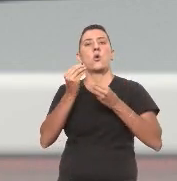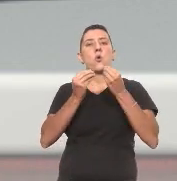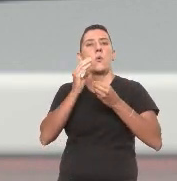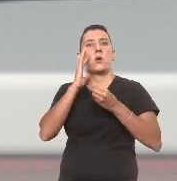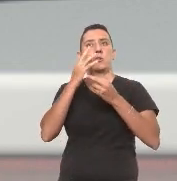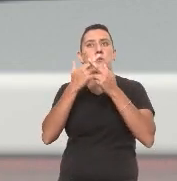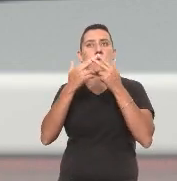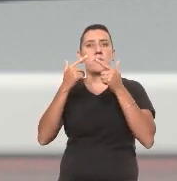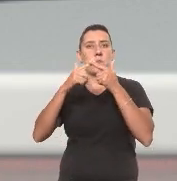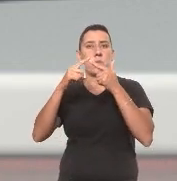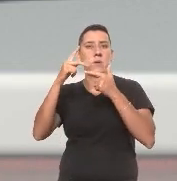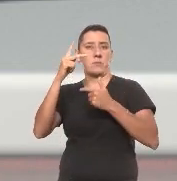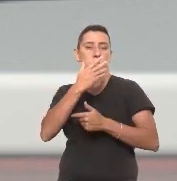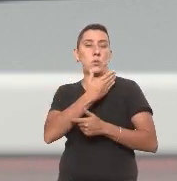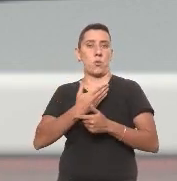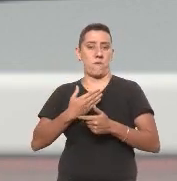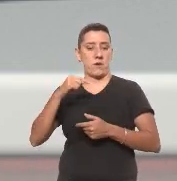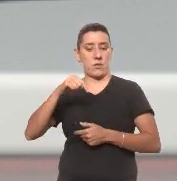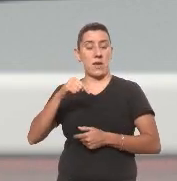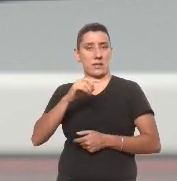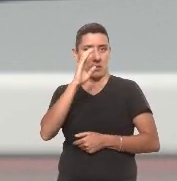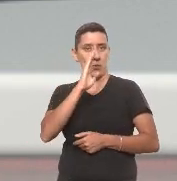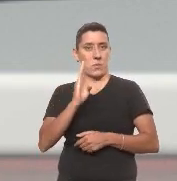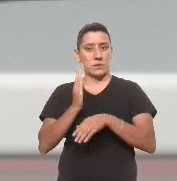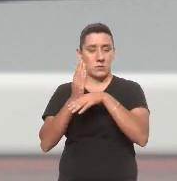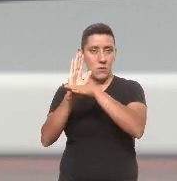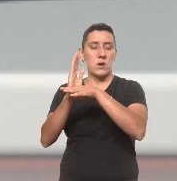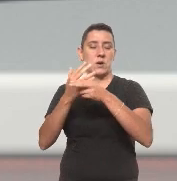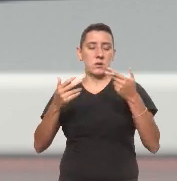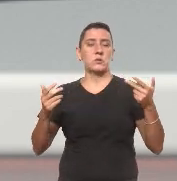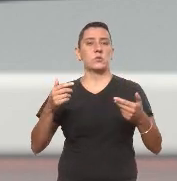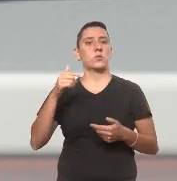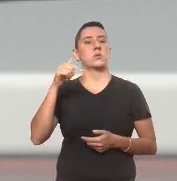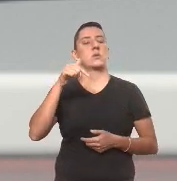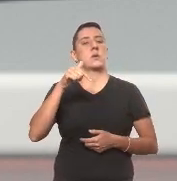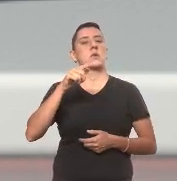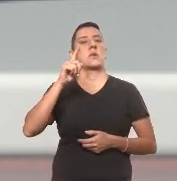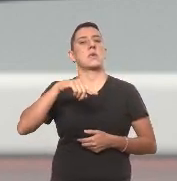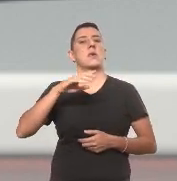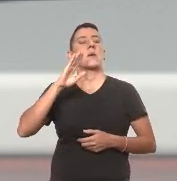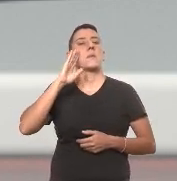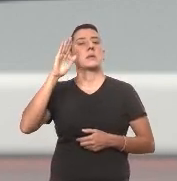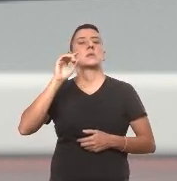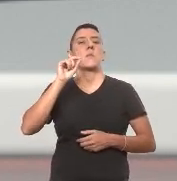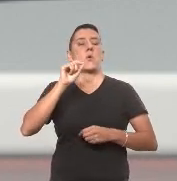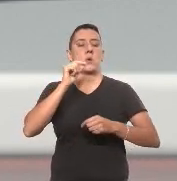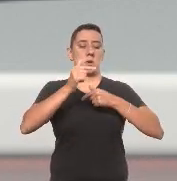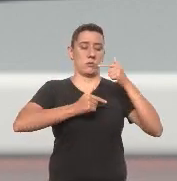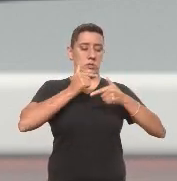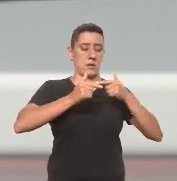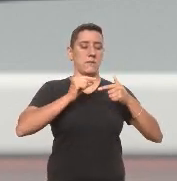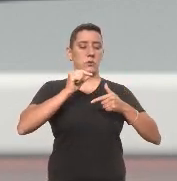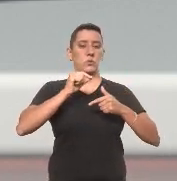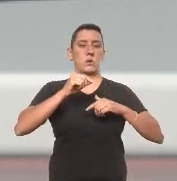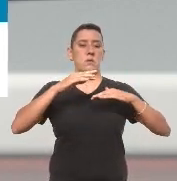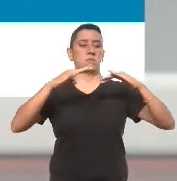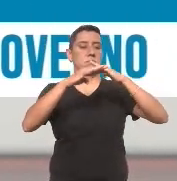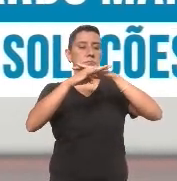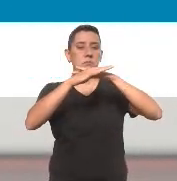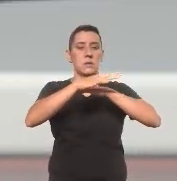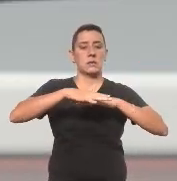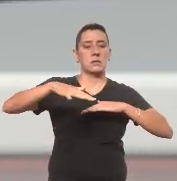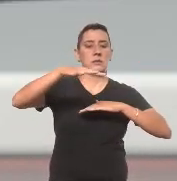um grande prazer estar aqui hoje discutindo o tema tão importante como soluções para cidades inteligentes Smart series II eu